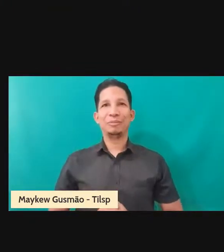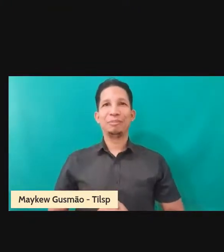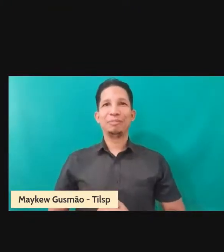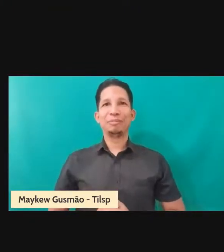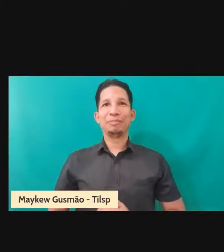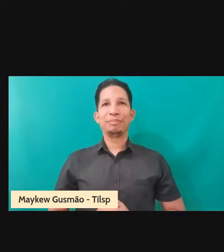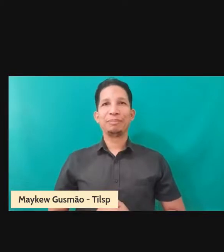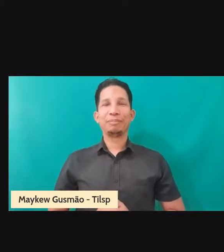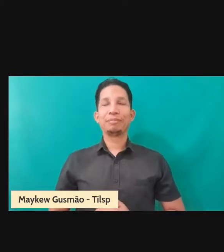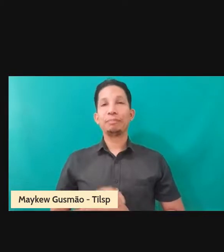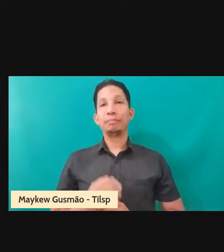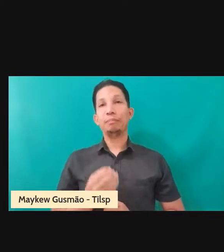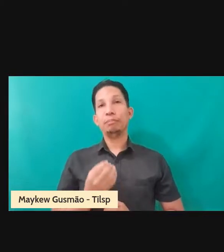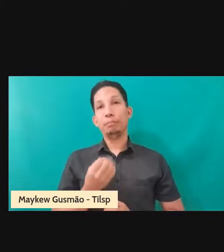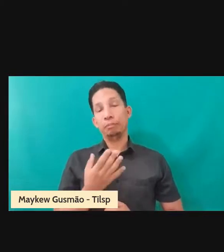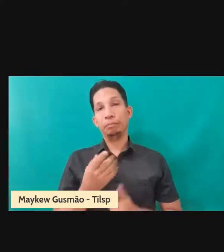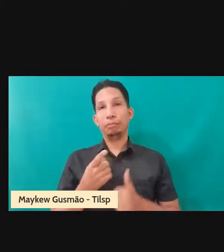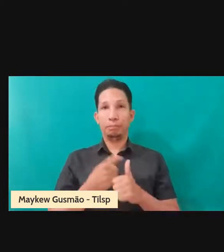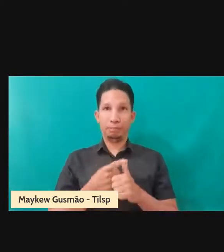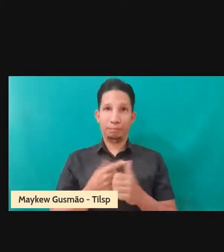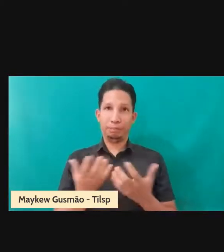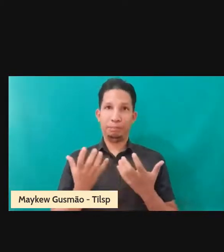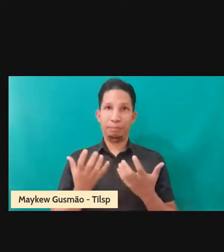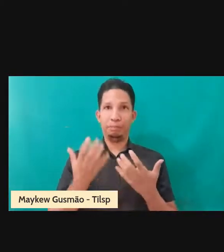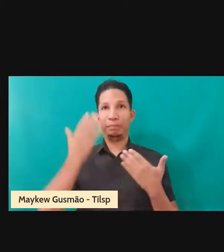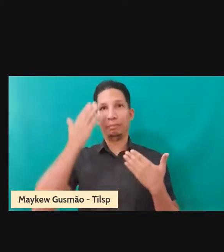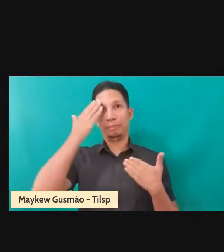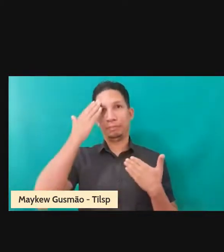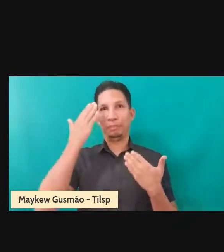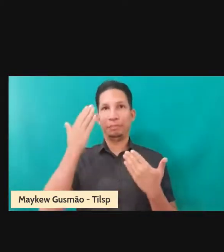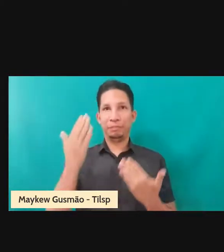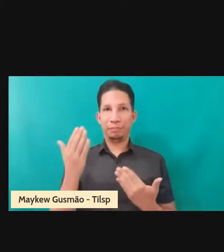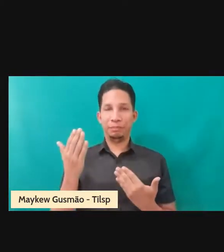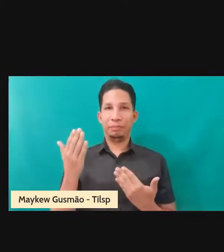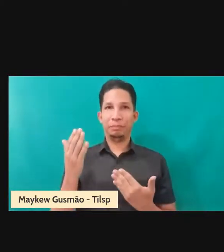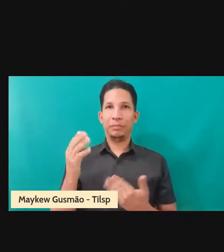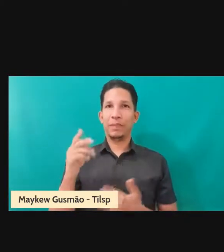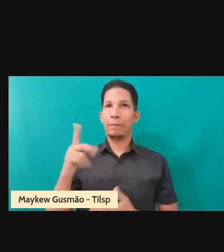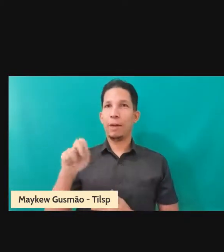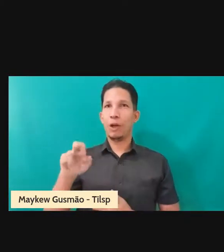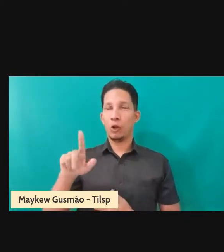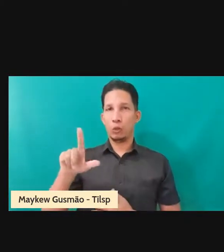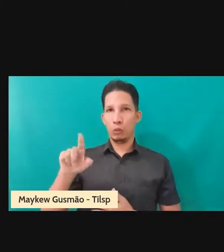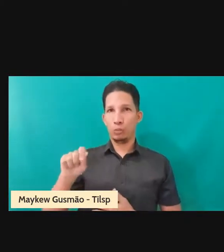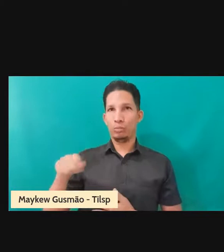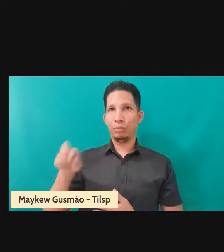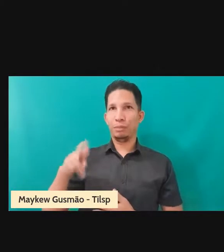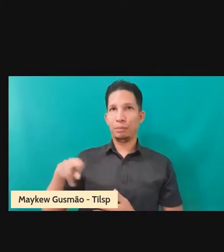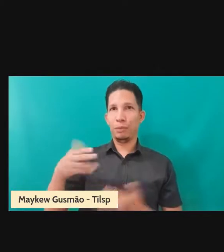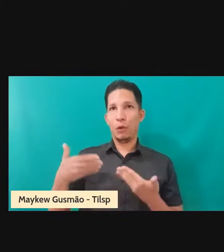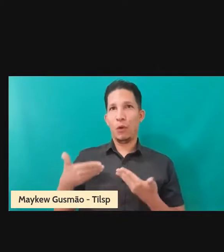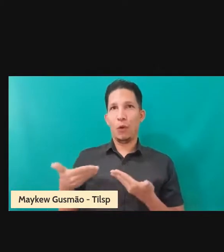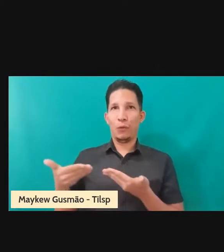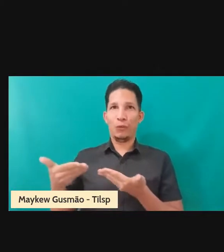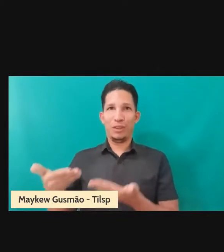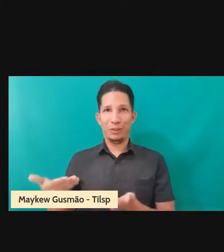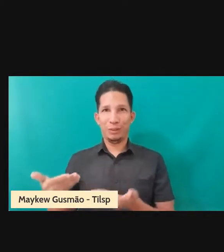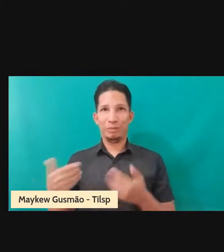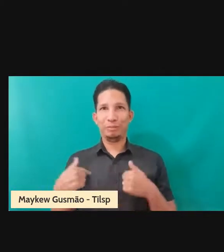Bom, primeiramente eu quero agradecer ao Paulo pelo convite,